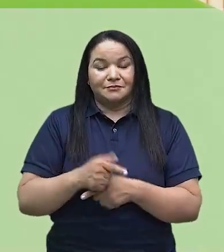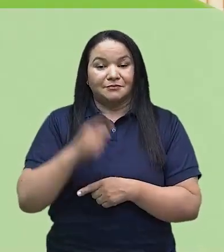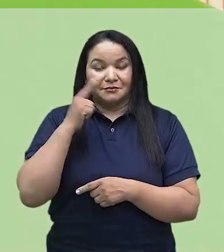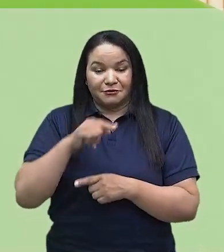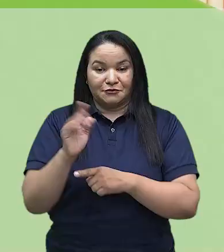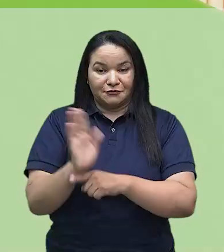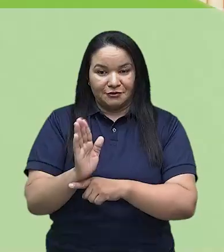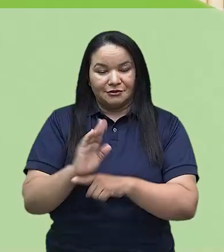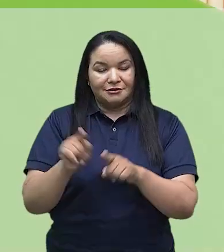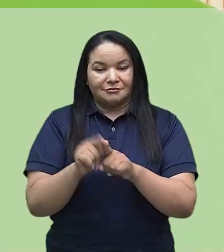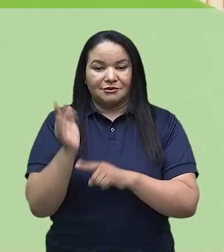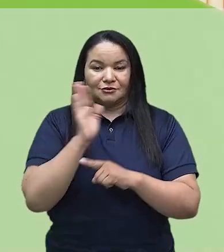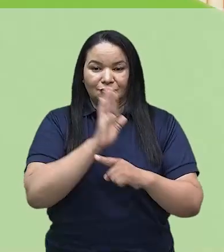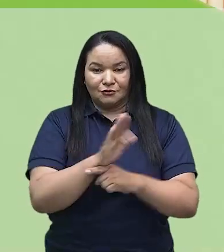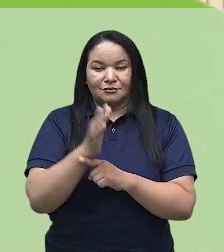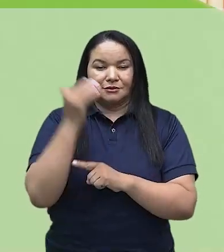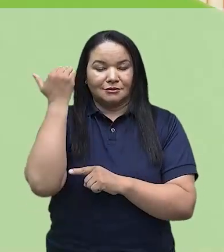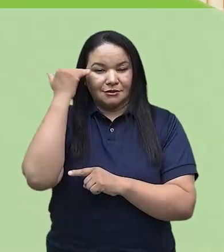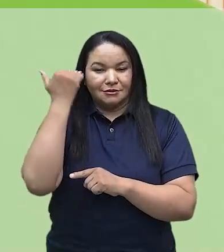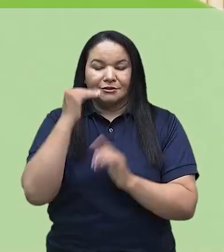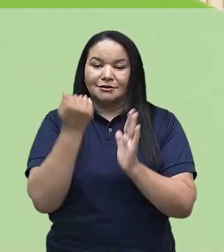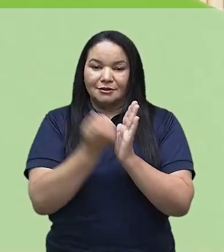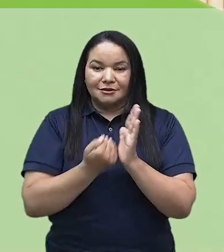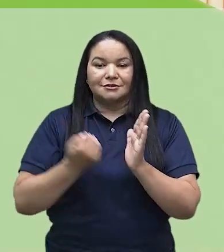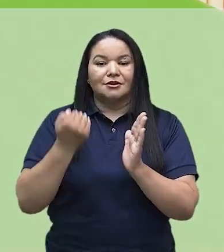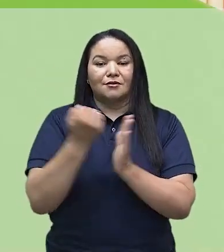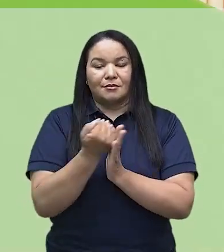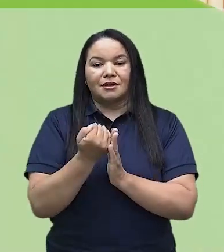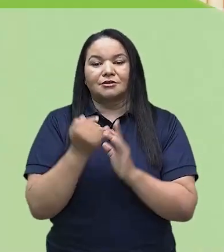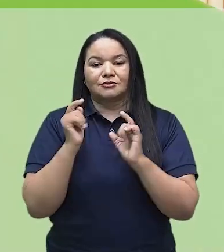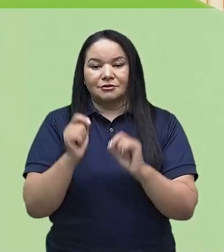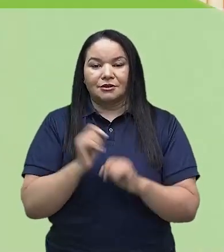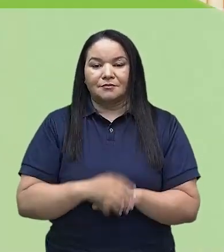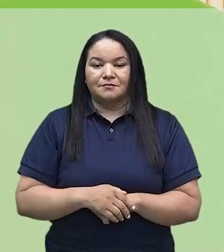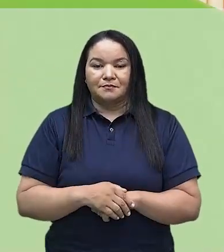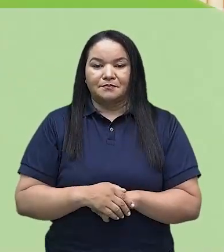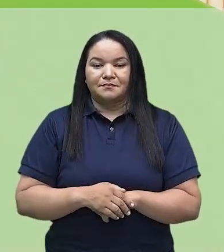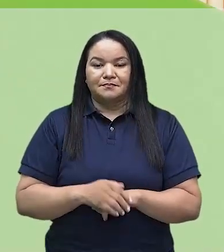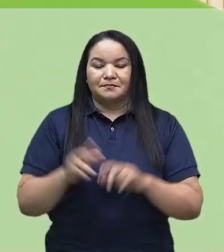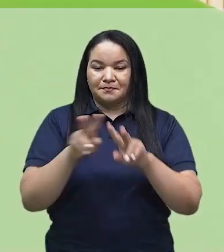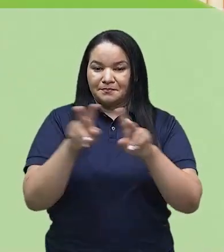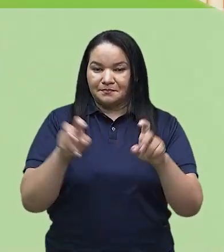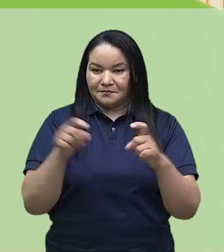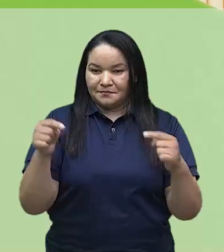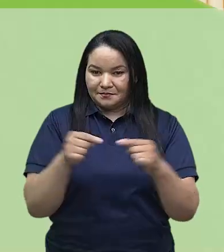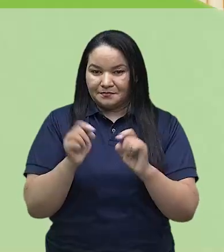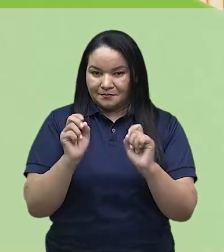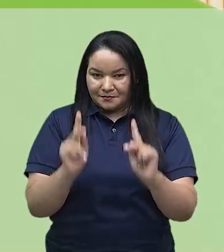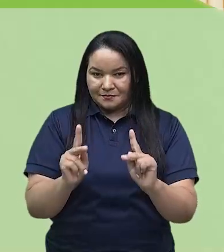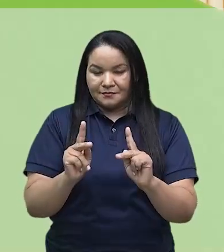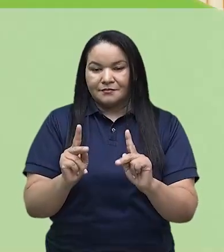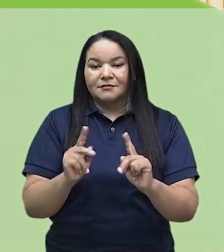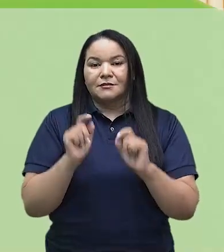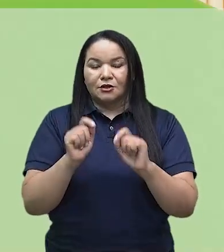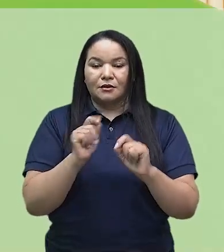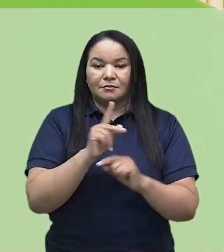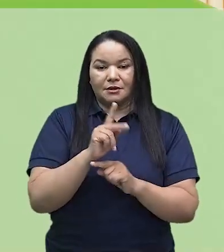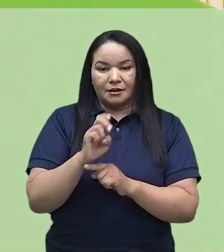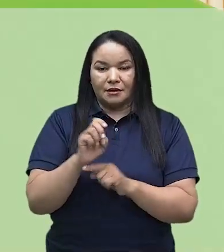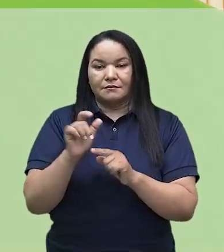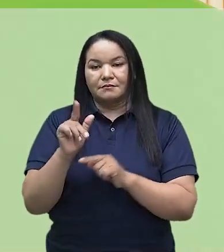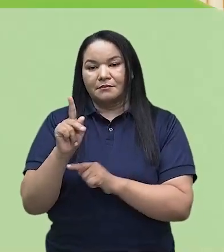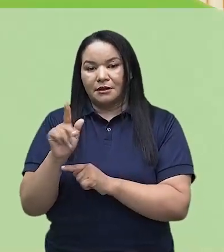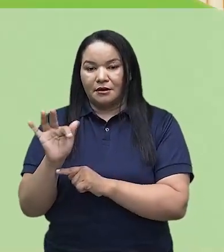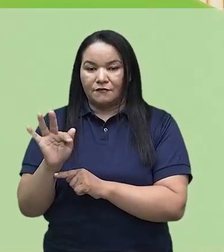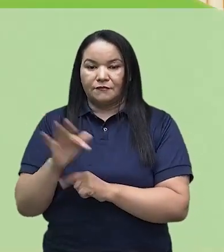vídeo que vai ajudar a gente a entender ainda mais, né, todo esse assunto que nós estamos tratando aqui de ponto de fusão e ebulição.